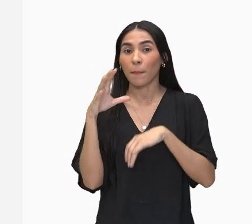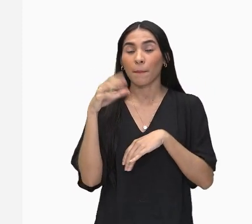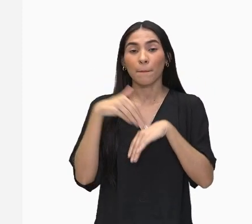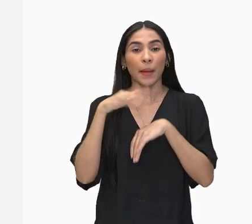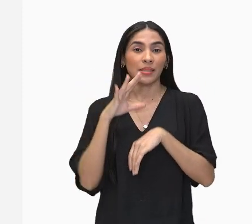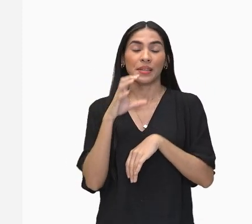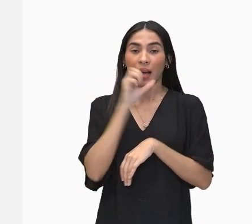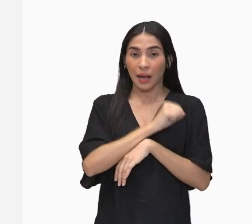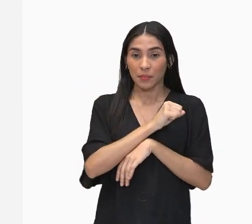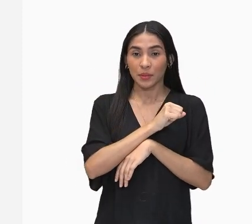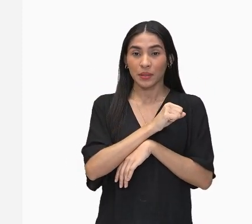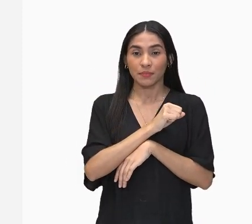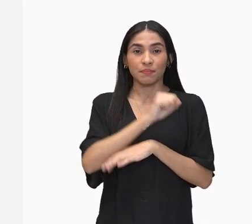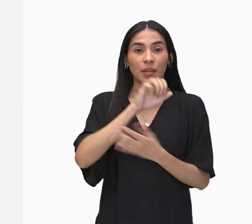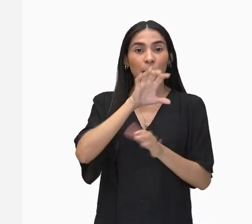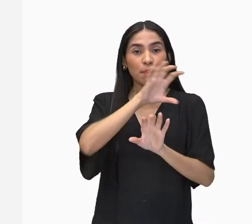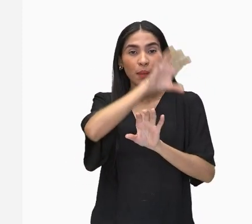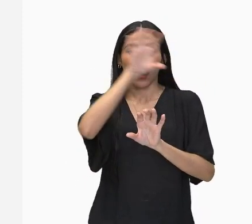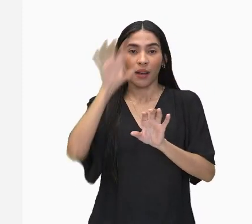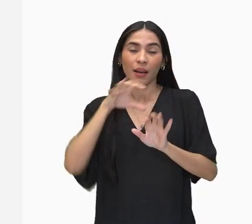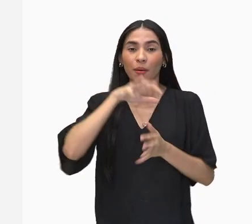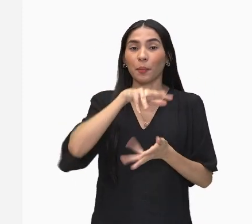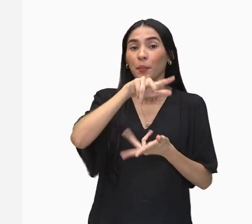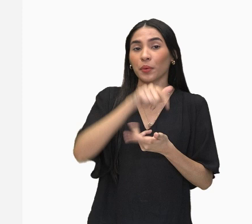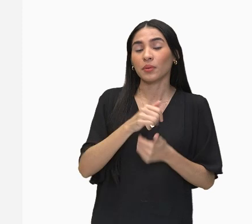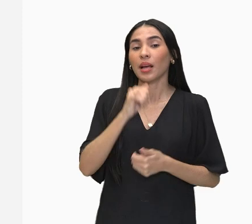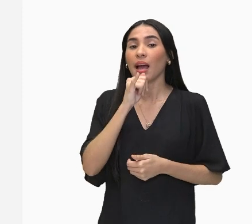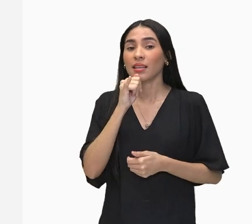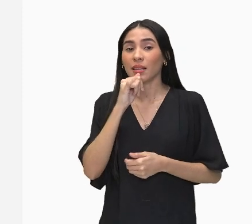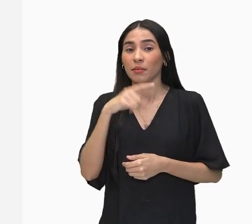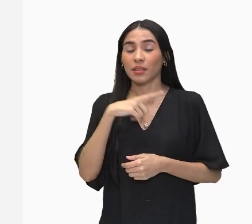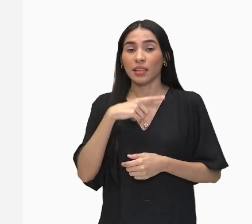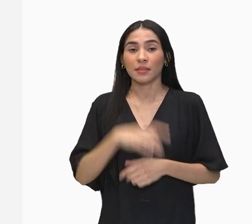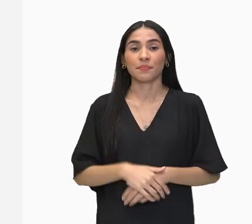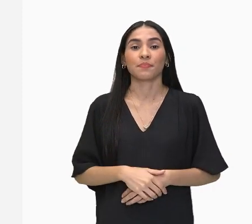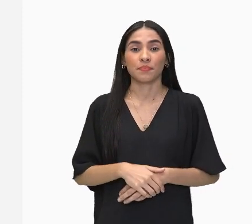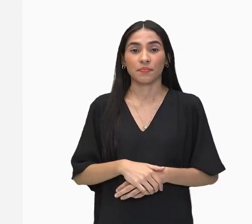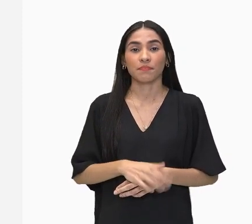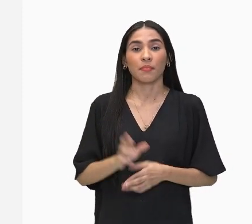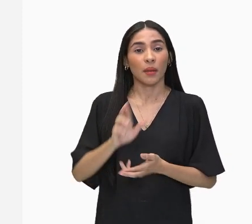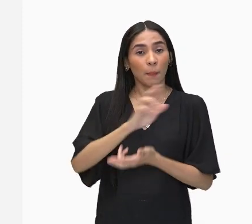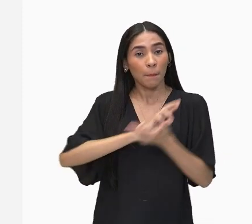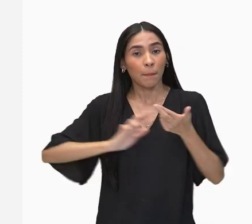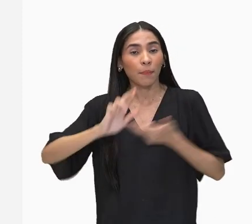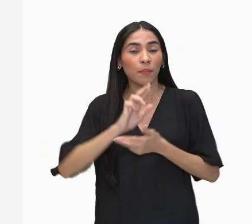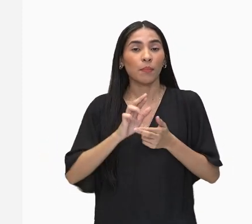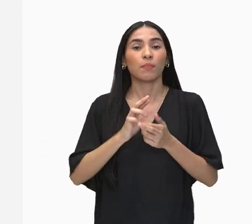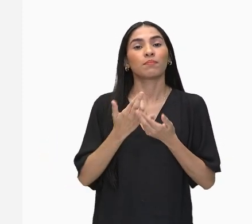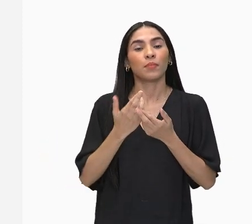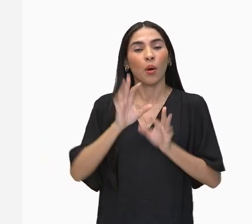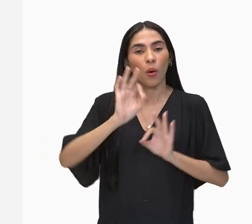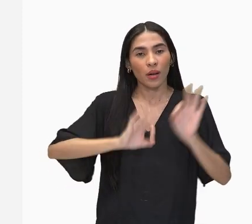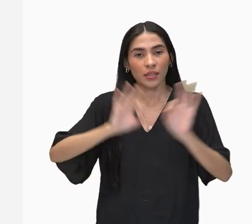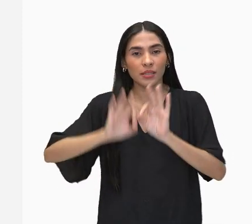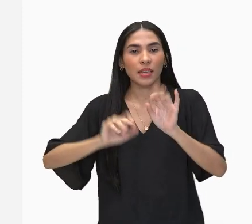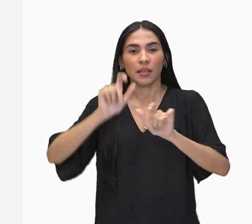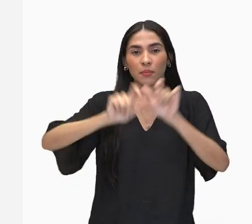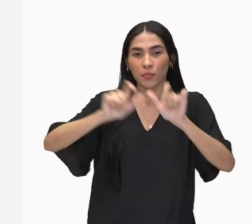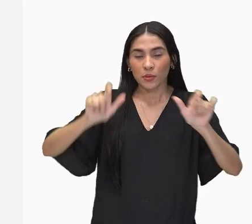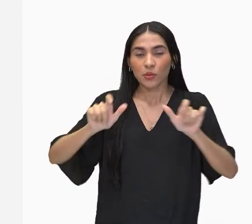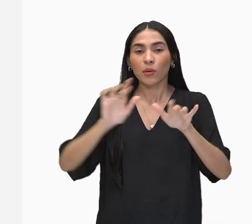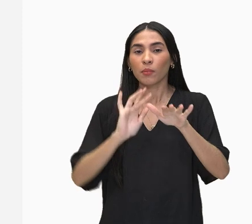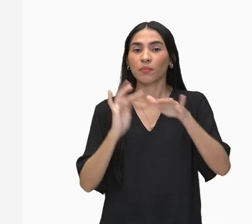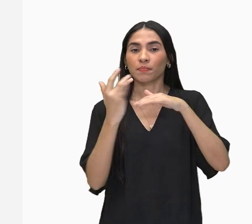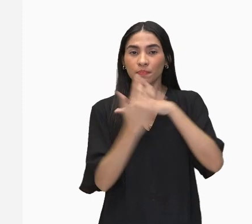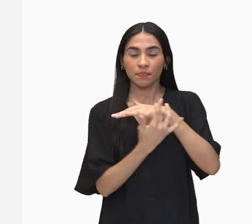rápida ao redor do mundo. Como exemplo, nós temos as manifestações populares organizadas via redes sociais, onde